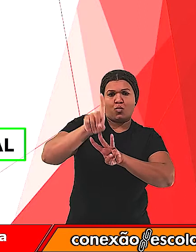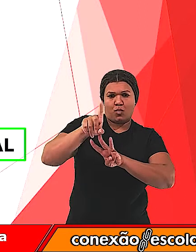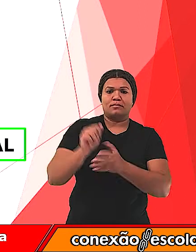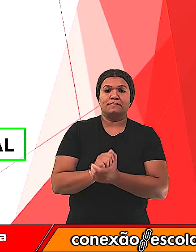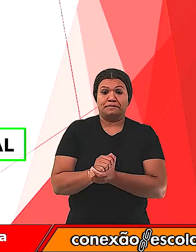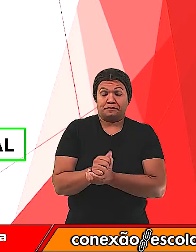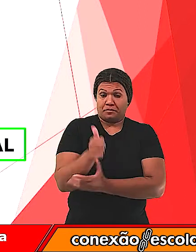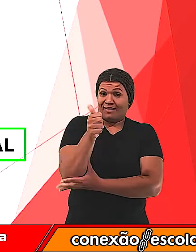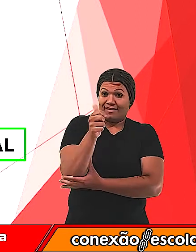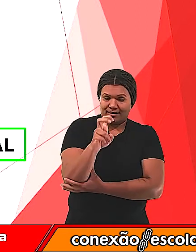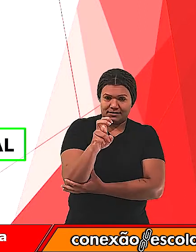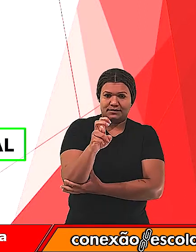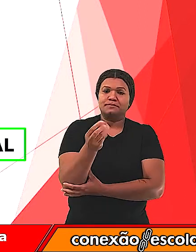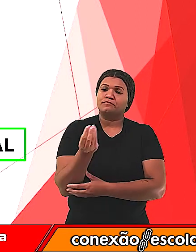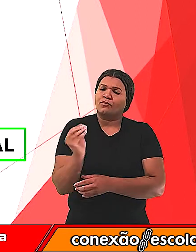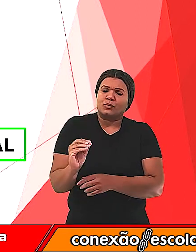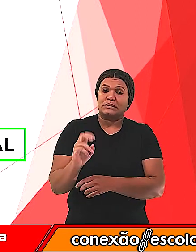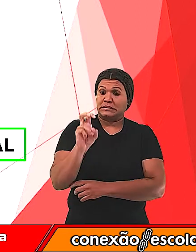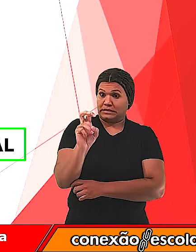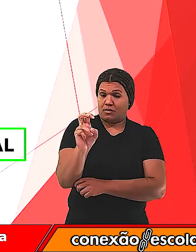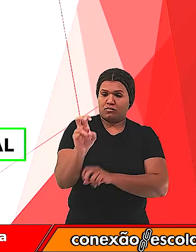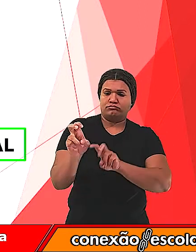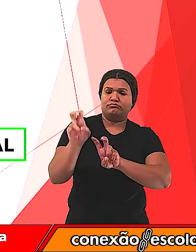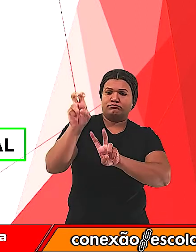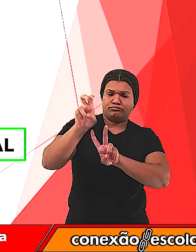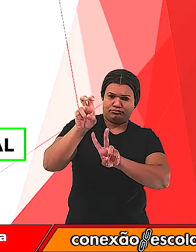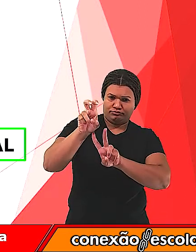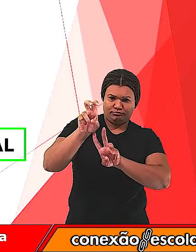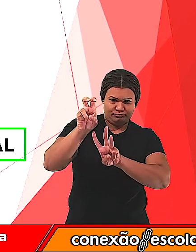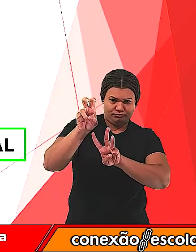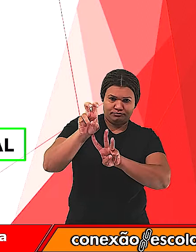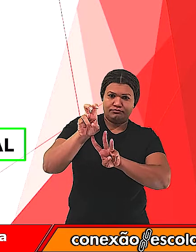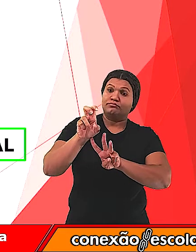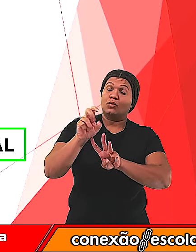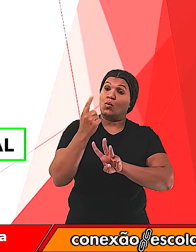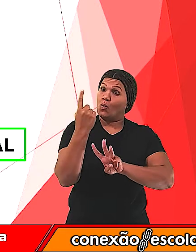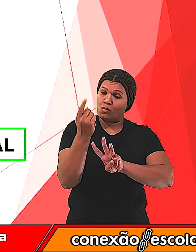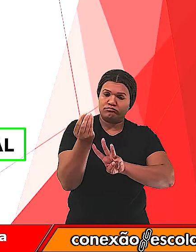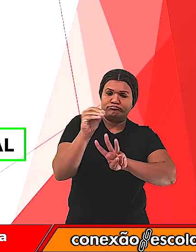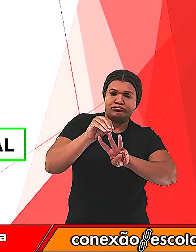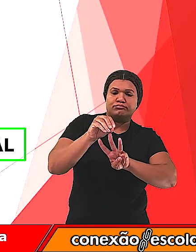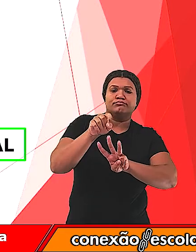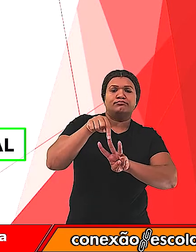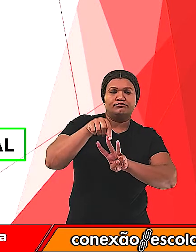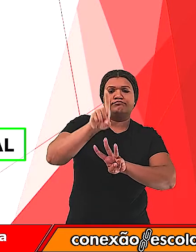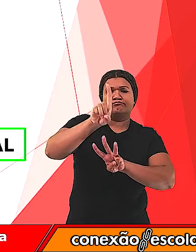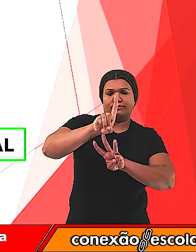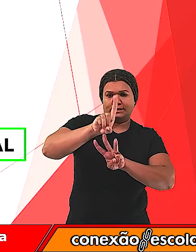15, o 5, vocês vão colocar embaixo da unidade e o 1, que equivale a